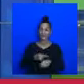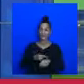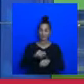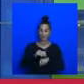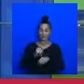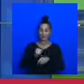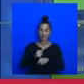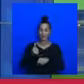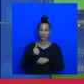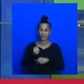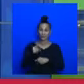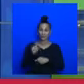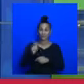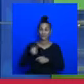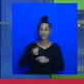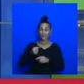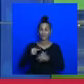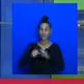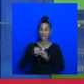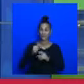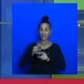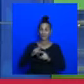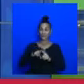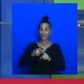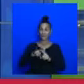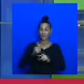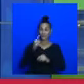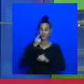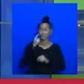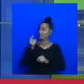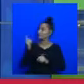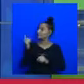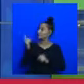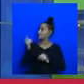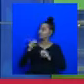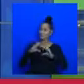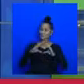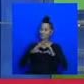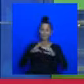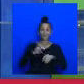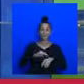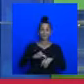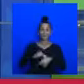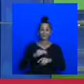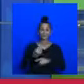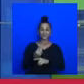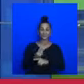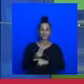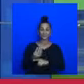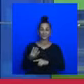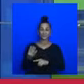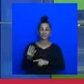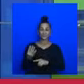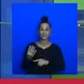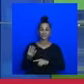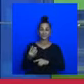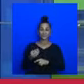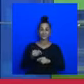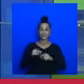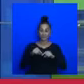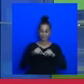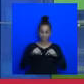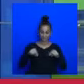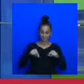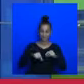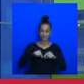agora vamos chamar o sexto e último número do primeiro sorteio da dupla Sena. Bola marrom, 34. Marrom, número 34. E as